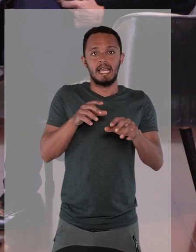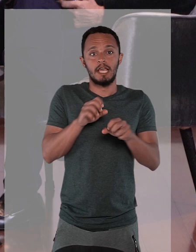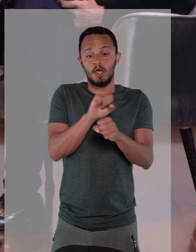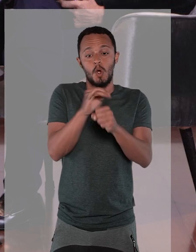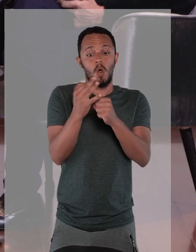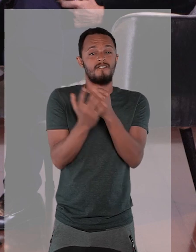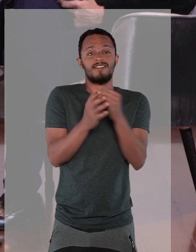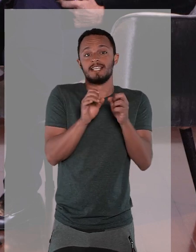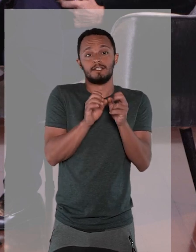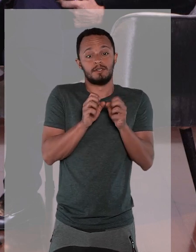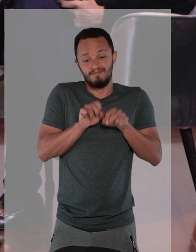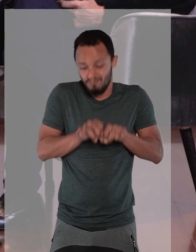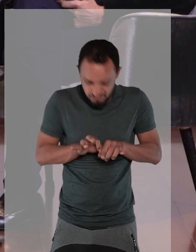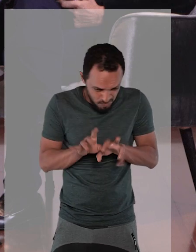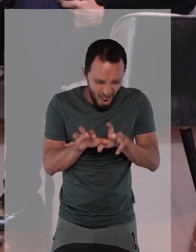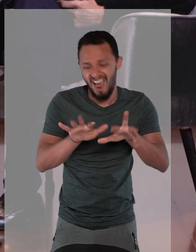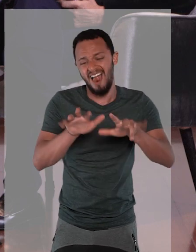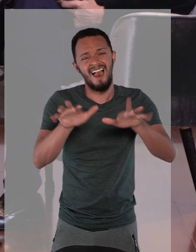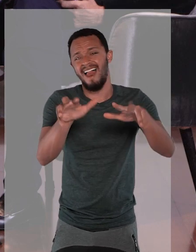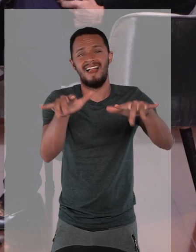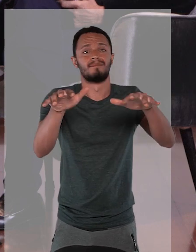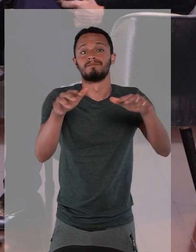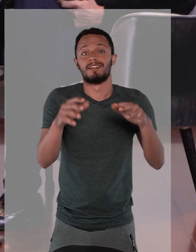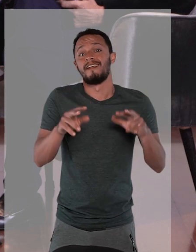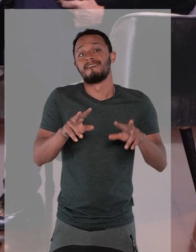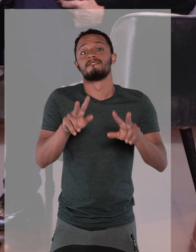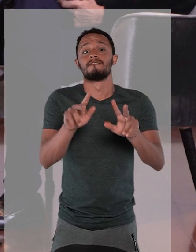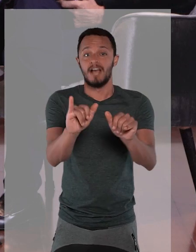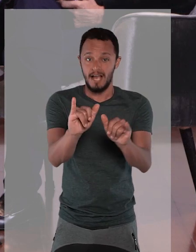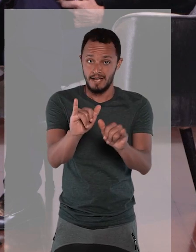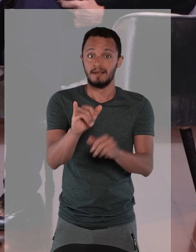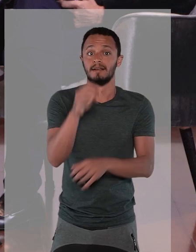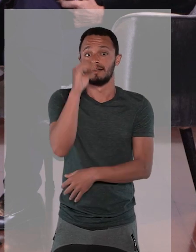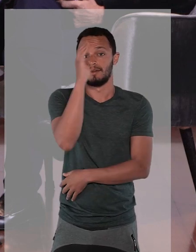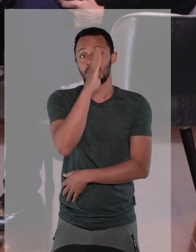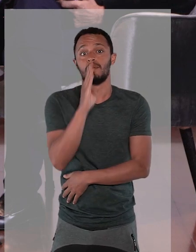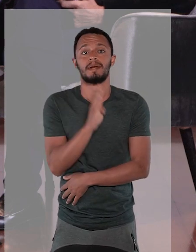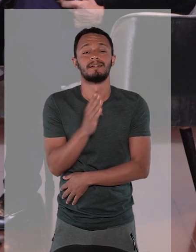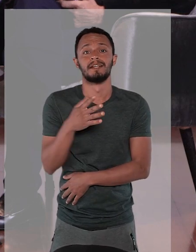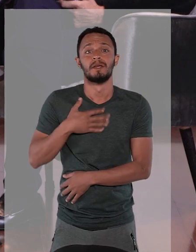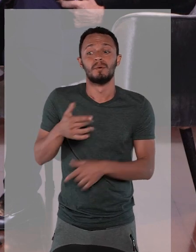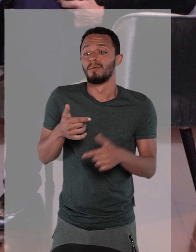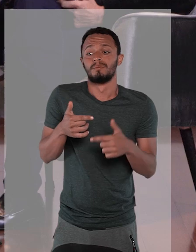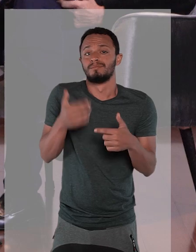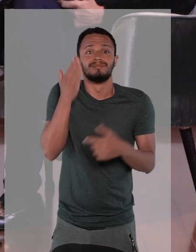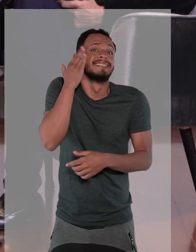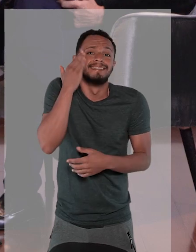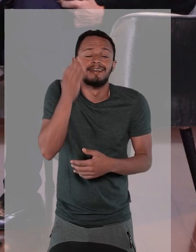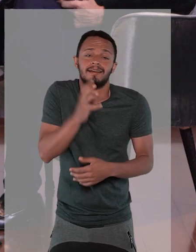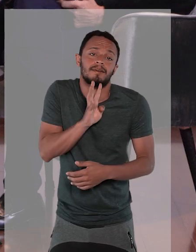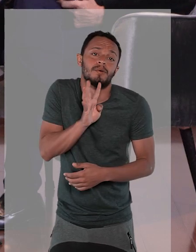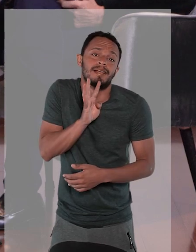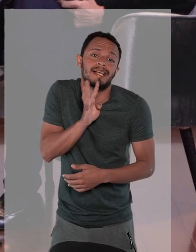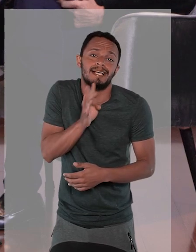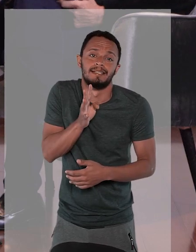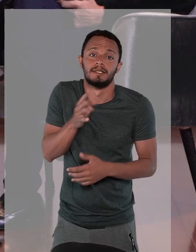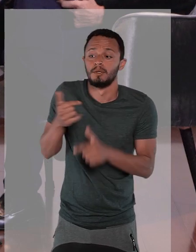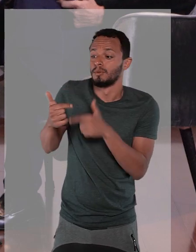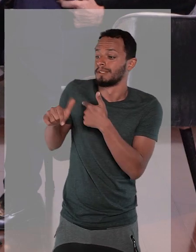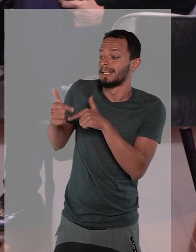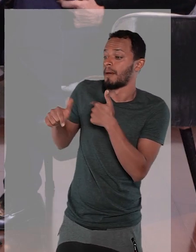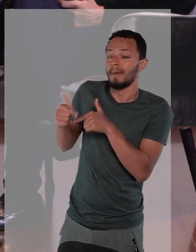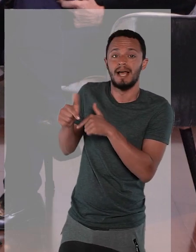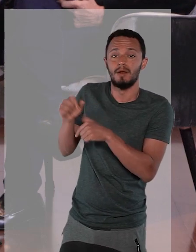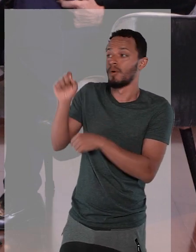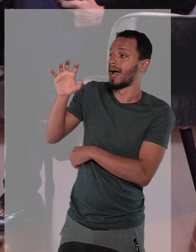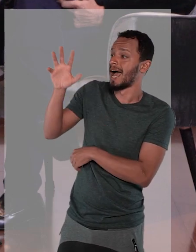uma premonição, era porque a gente conhece a epidemia. Eu trabalho na África, Carlos, eu vejo a África subsaariana há anos,